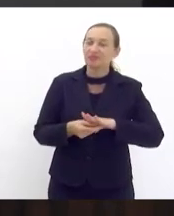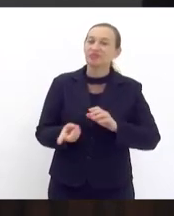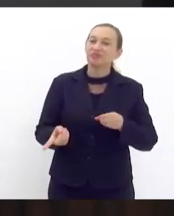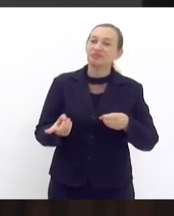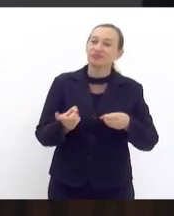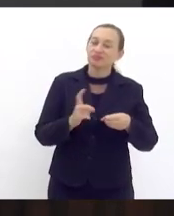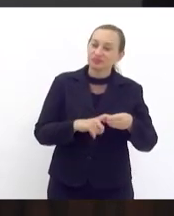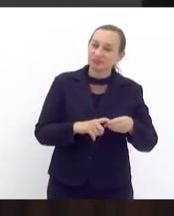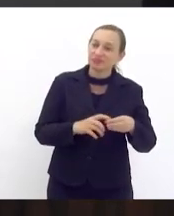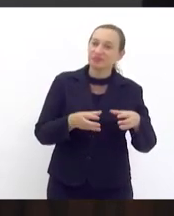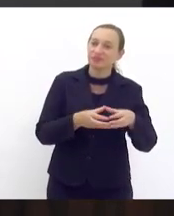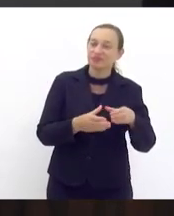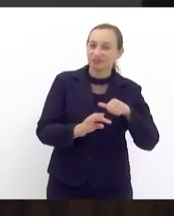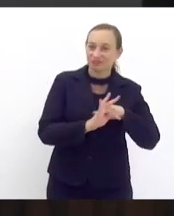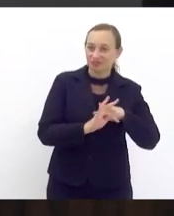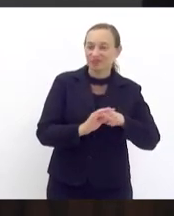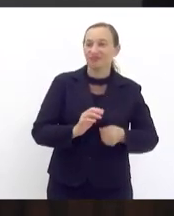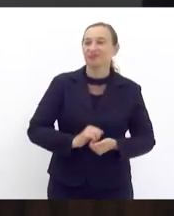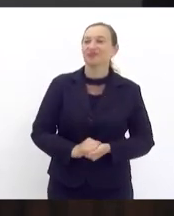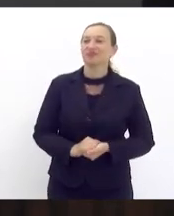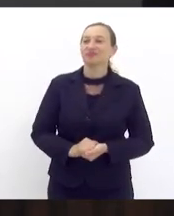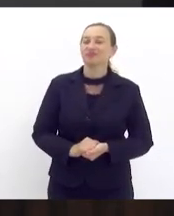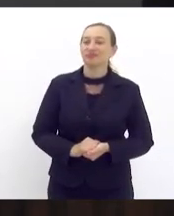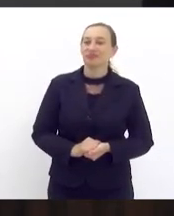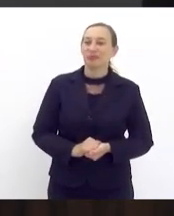e retorna as comissões